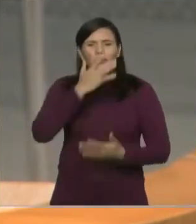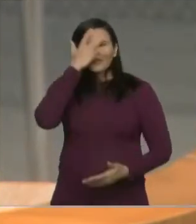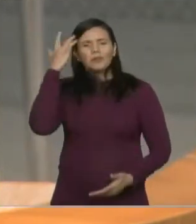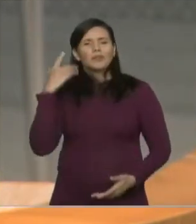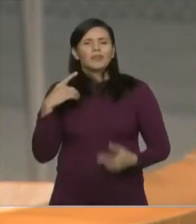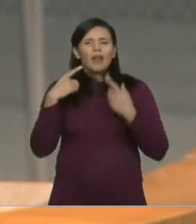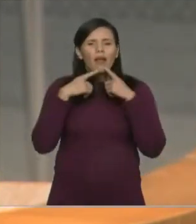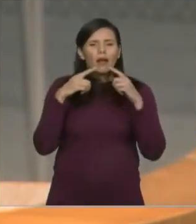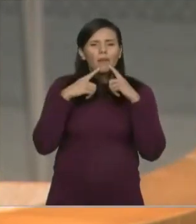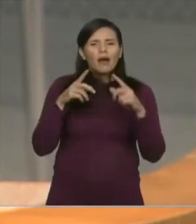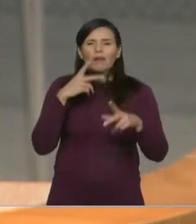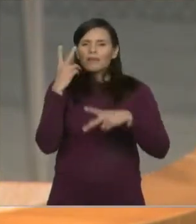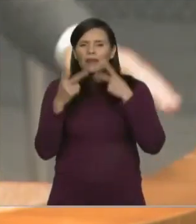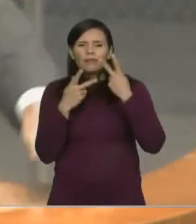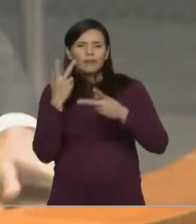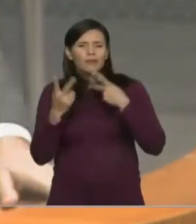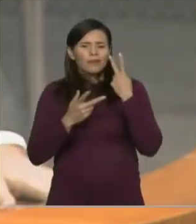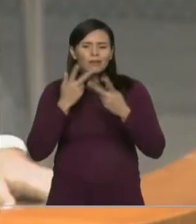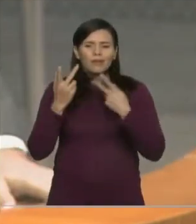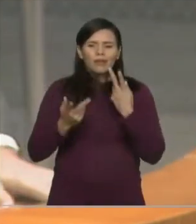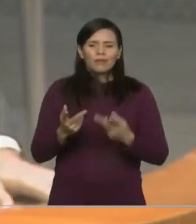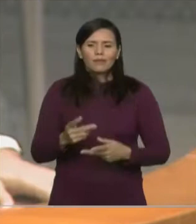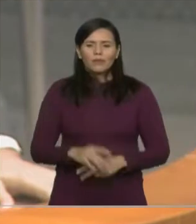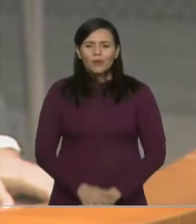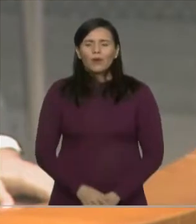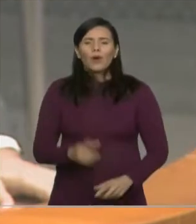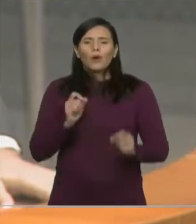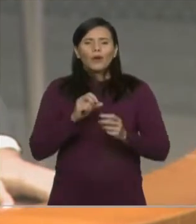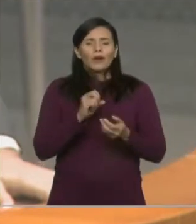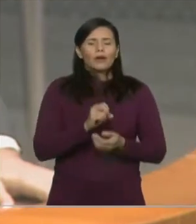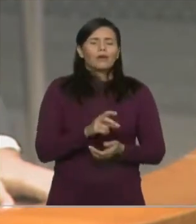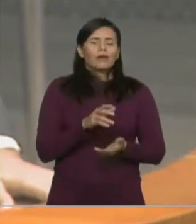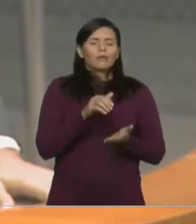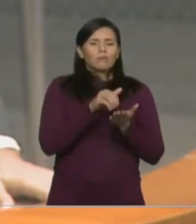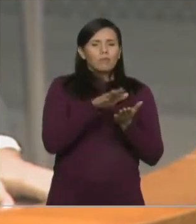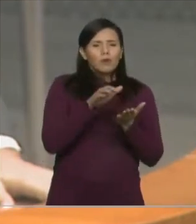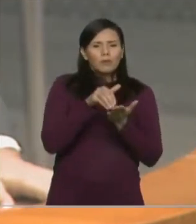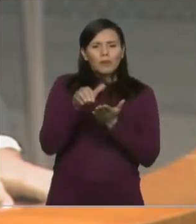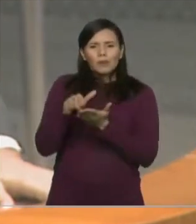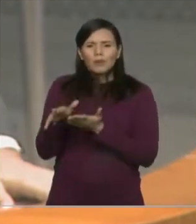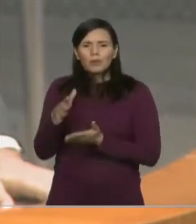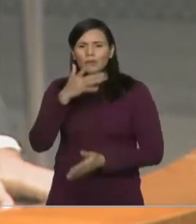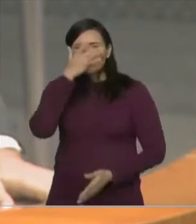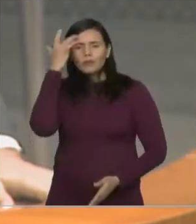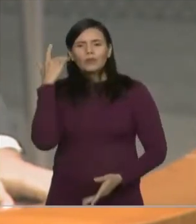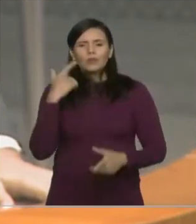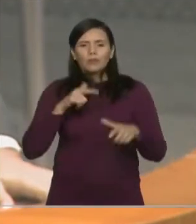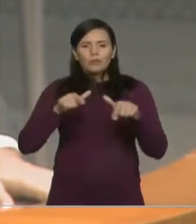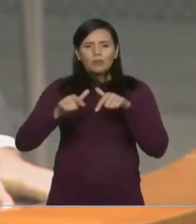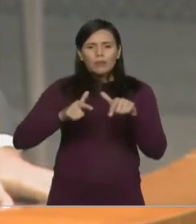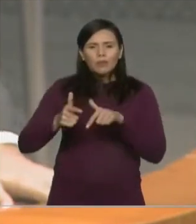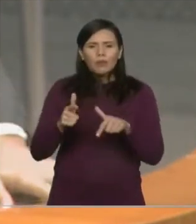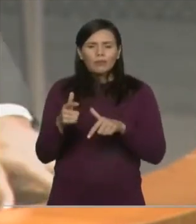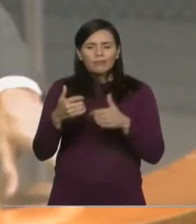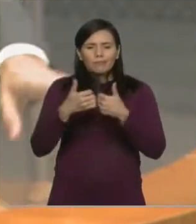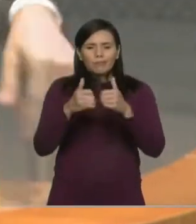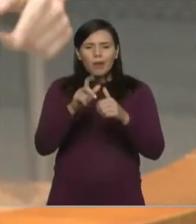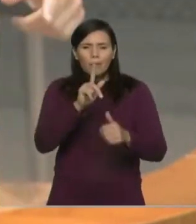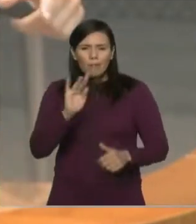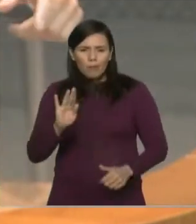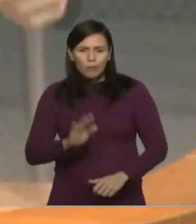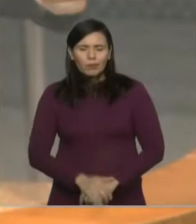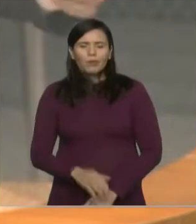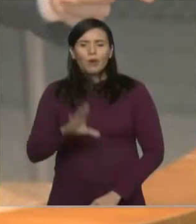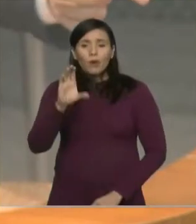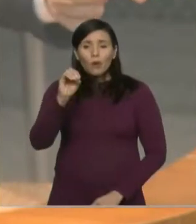talvez retoricamente, a saída dos cobradores do transporte público da nossa cidade. Senhor presidente,